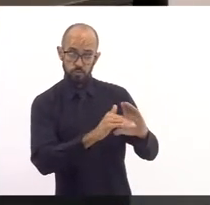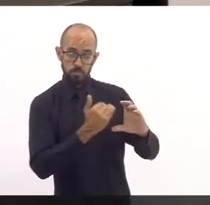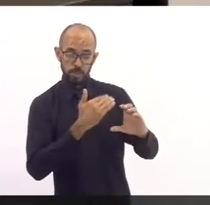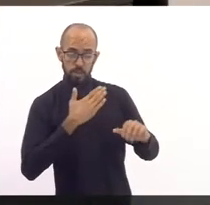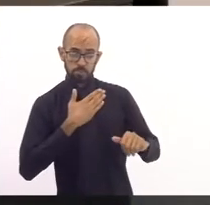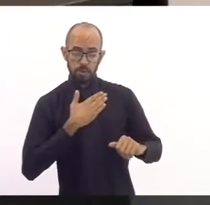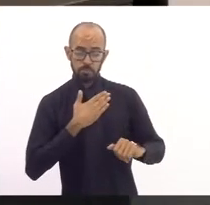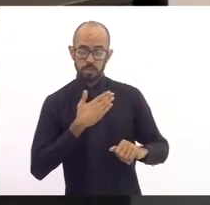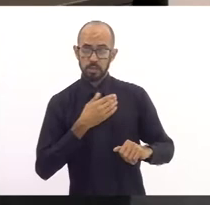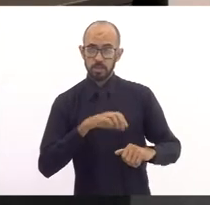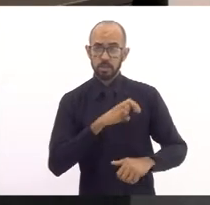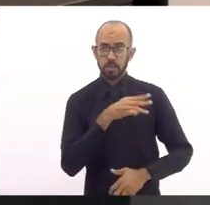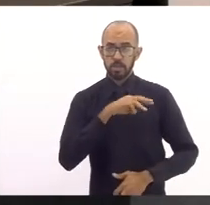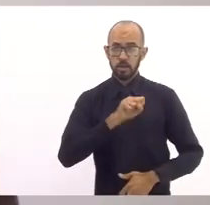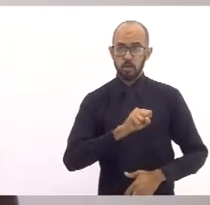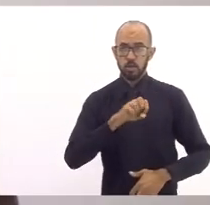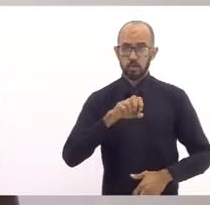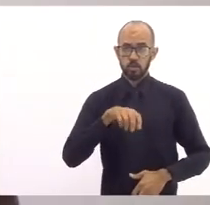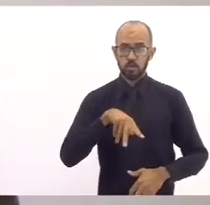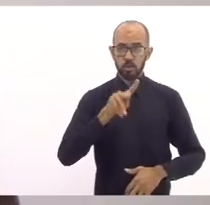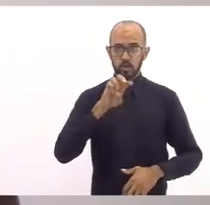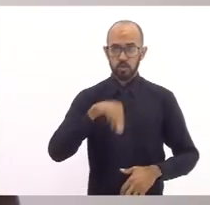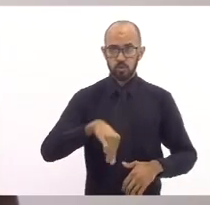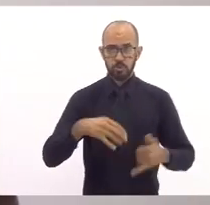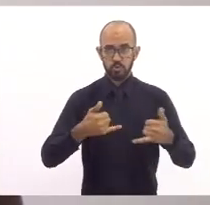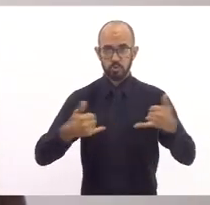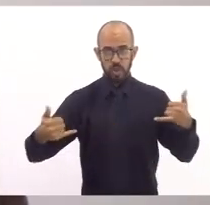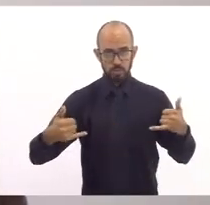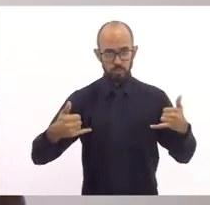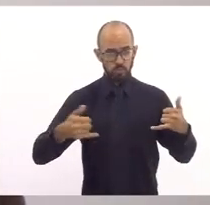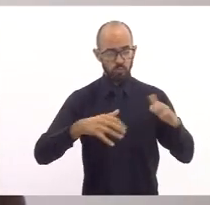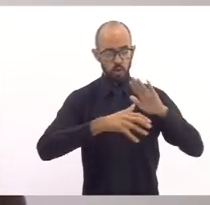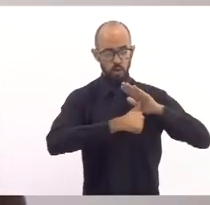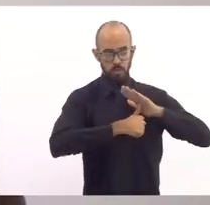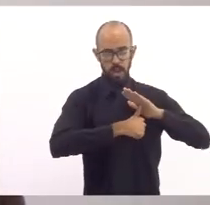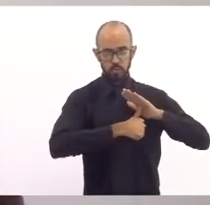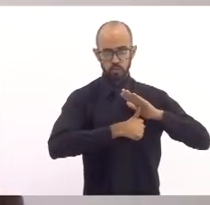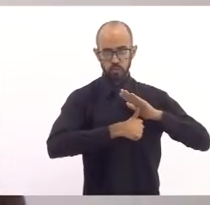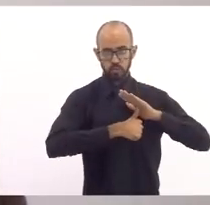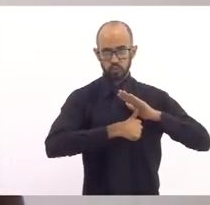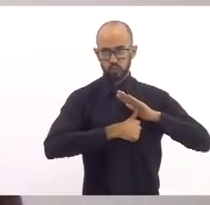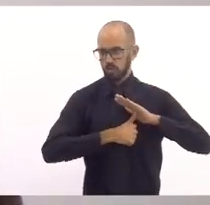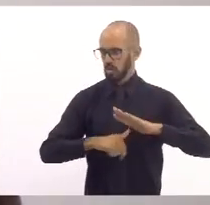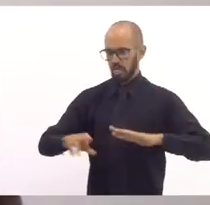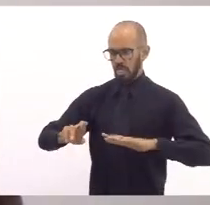38 quilômetros de cabo que foram furtados, que